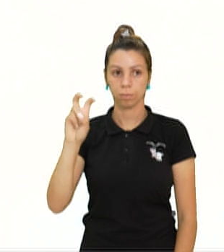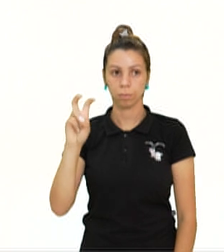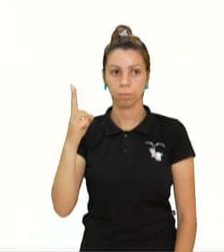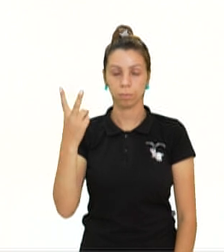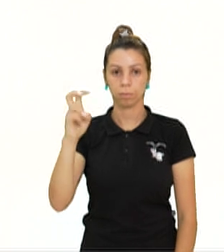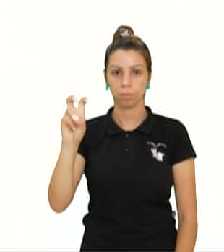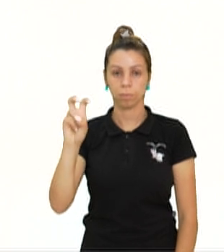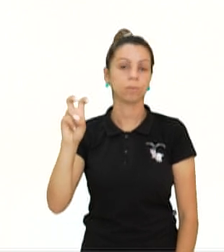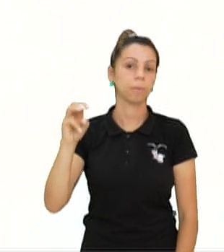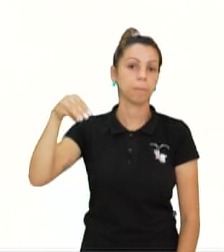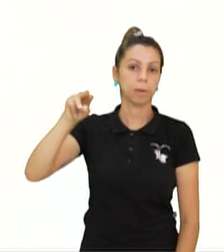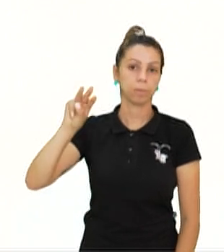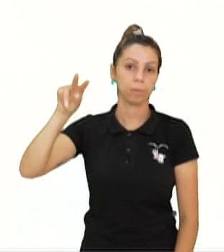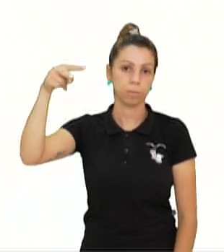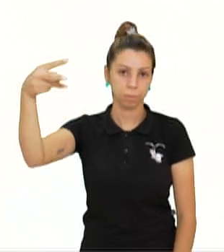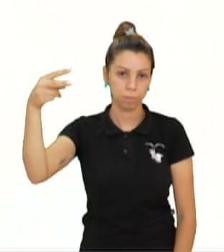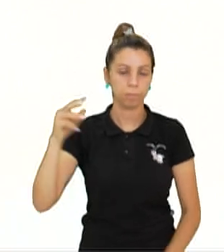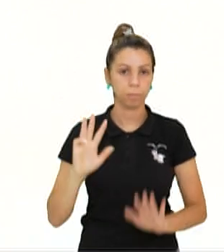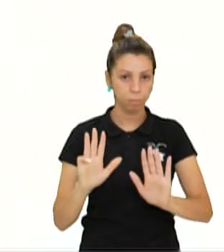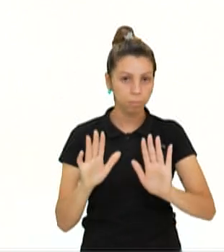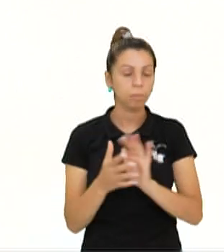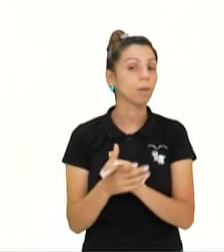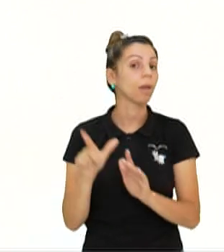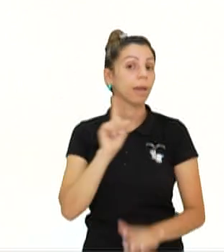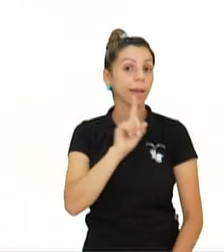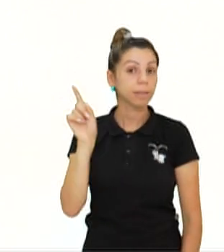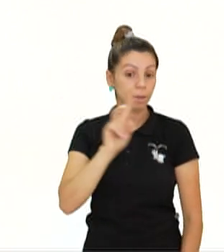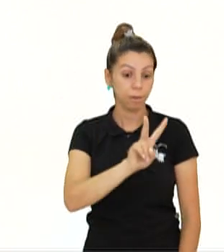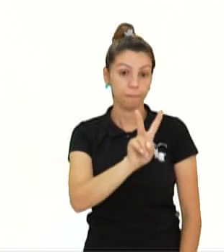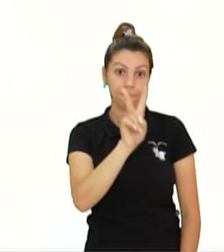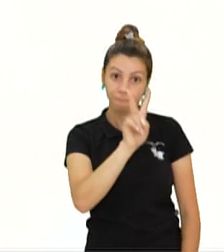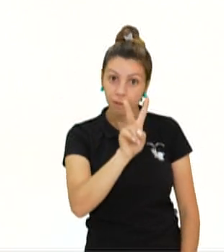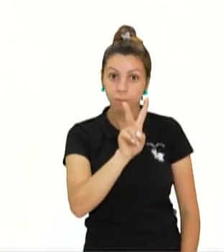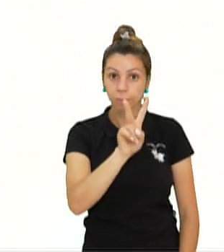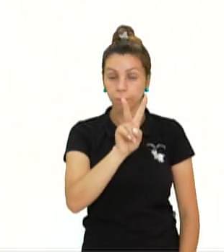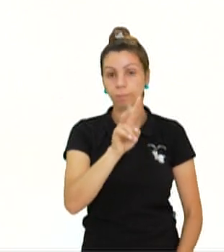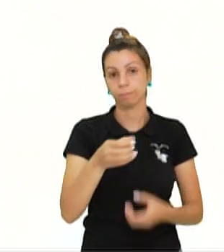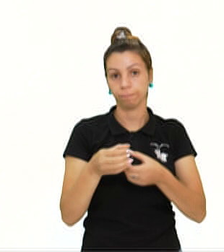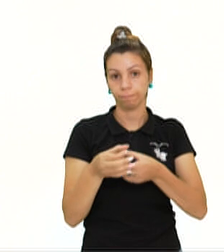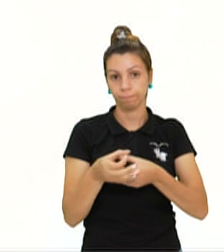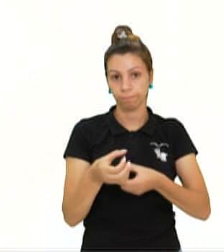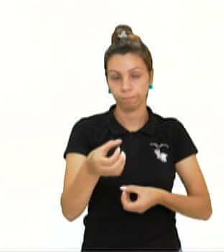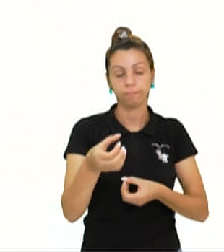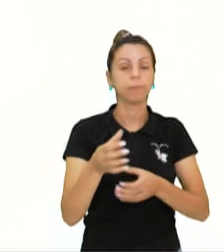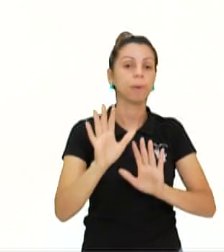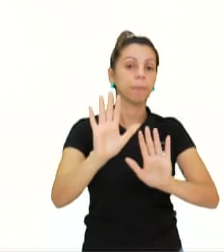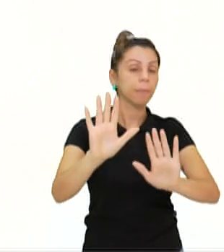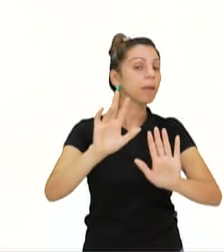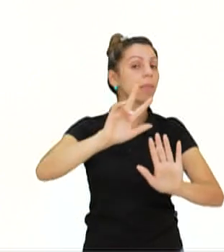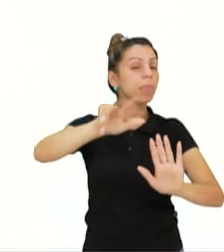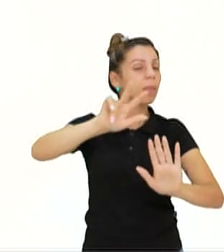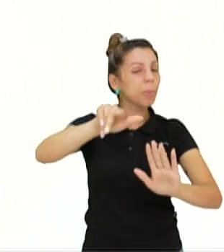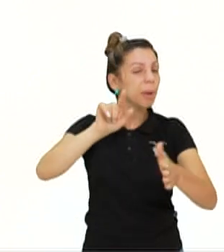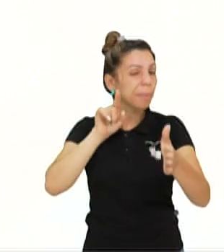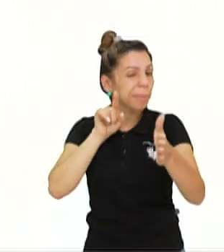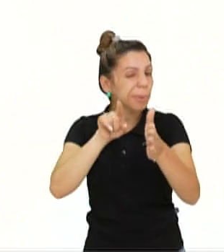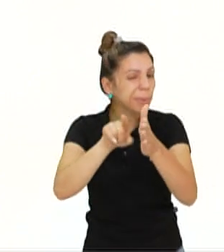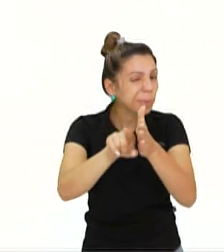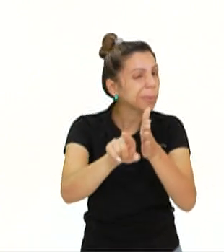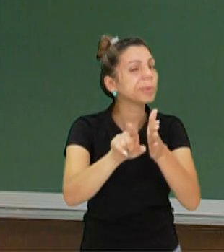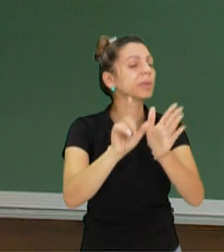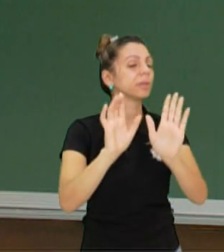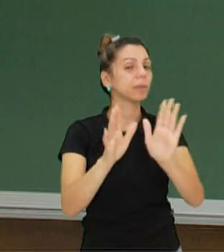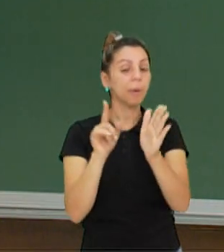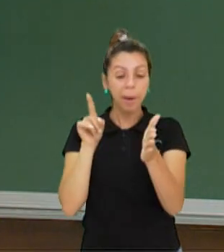0,00883125 metros cúbicos, ok? Esse é o volume dessa mangueira, ok? Só que não é essa a pergunta, né? A pergunta